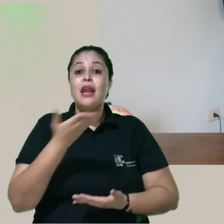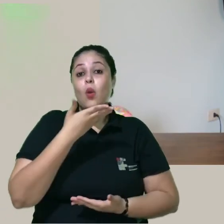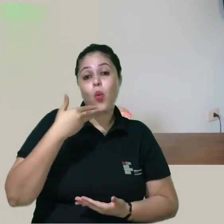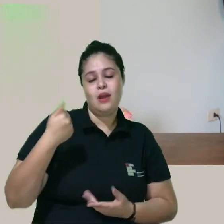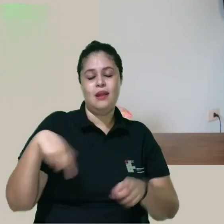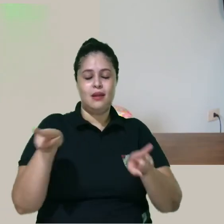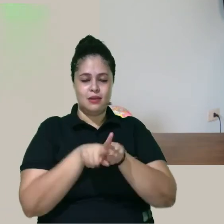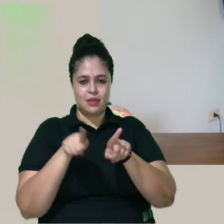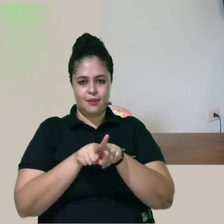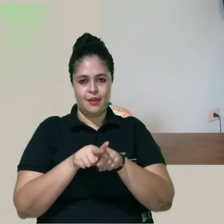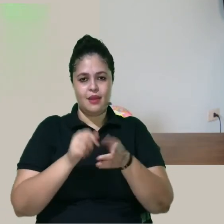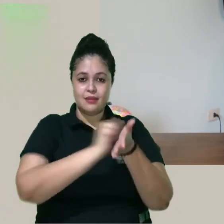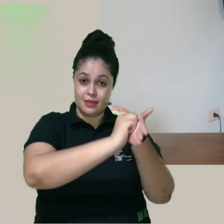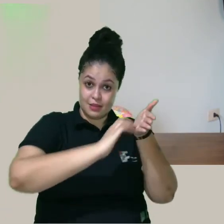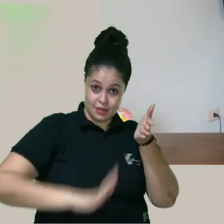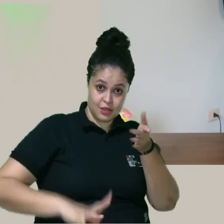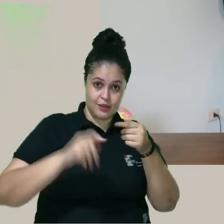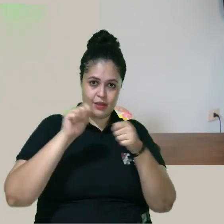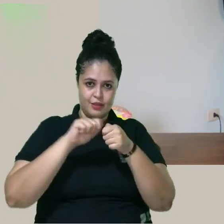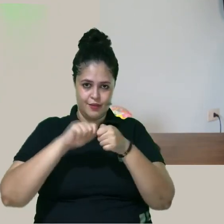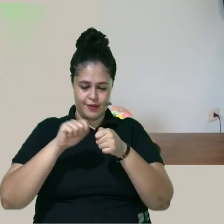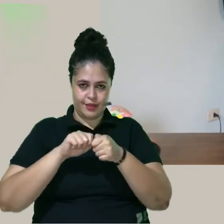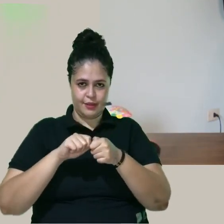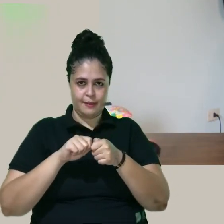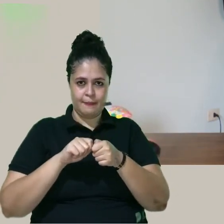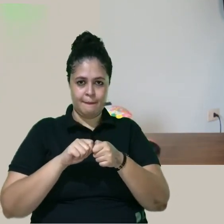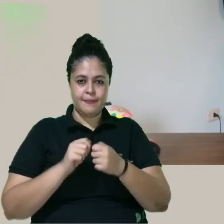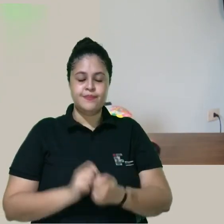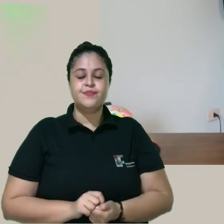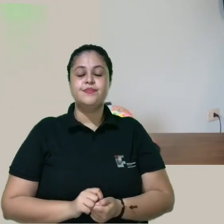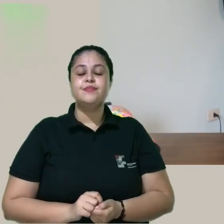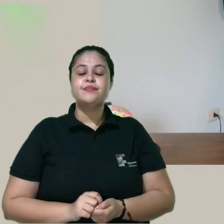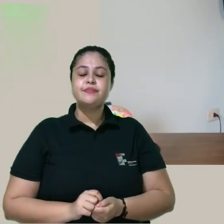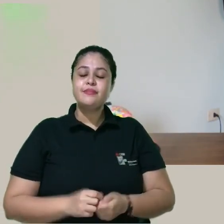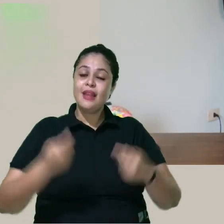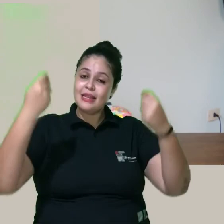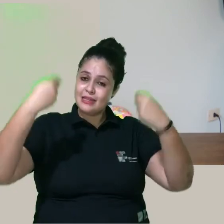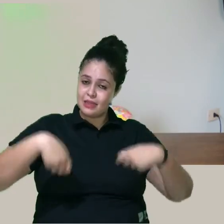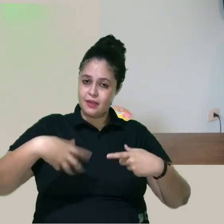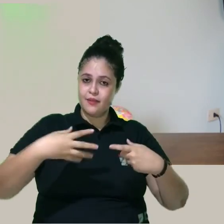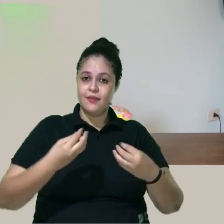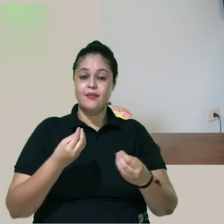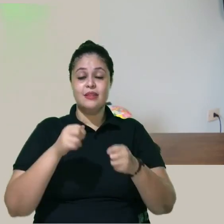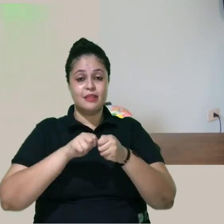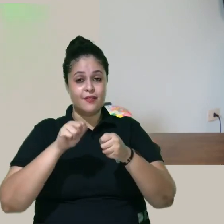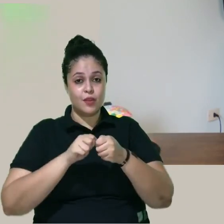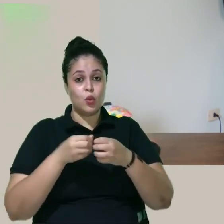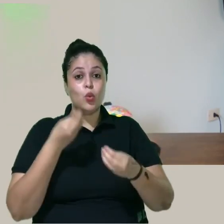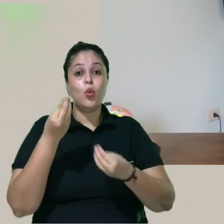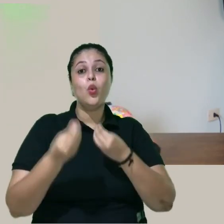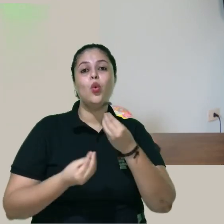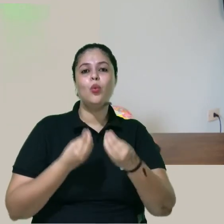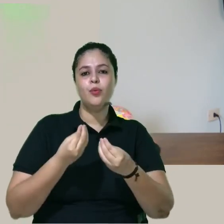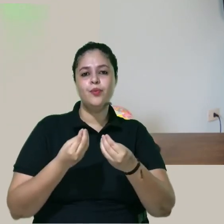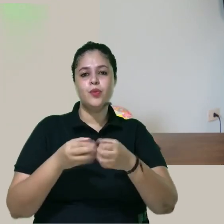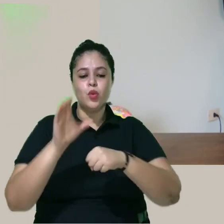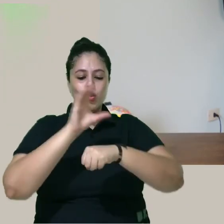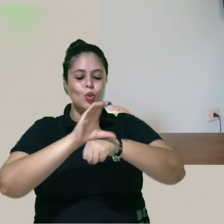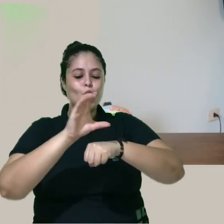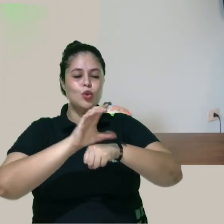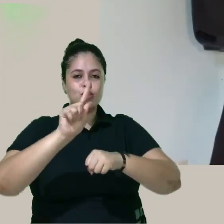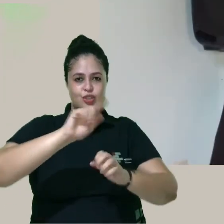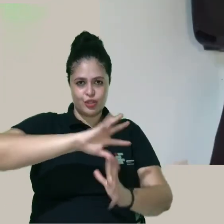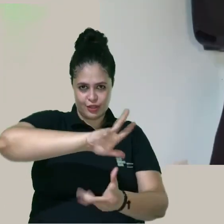atividades elaboradas. Então, basicamente, essa será a forma como atuaremos no curso